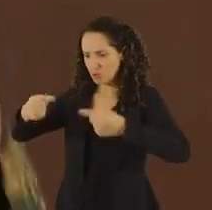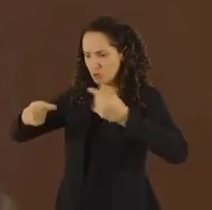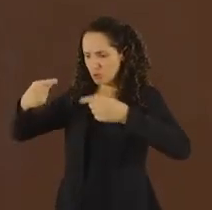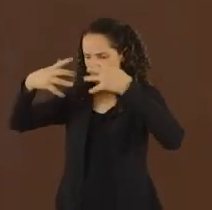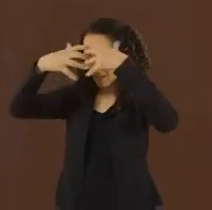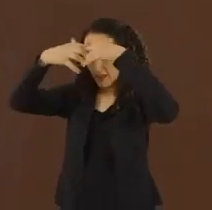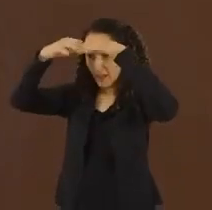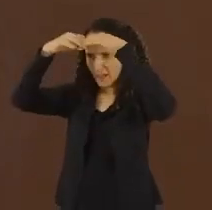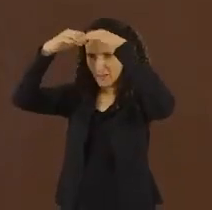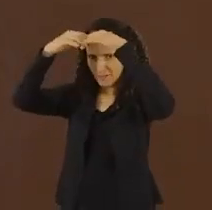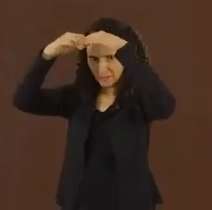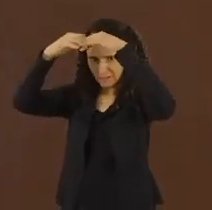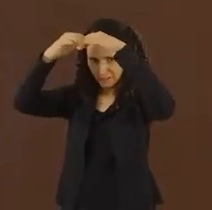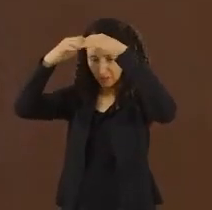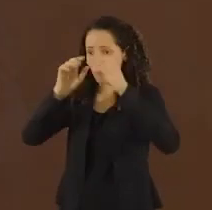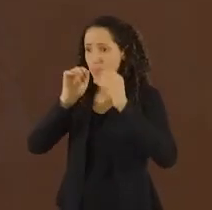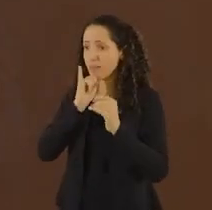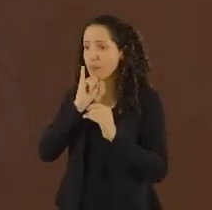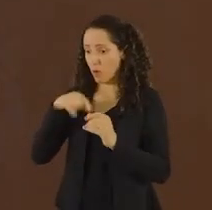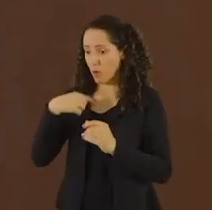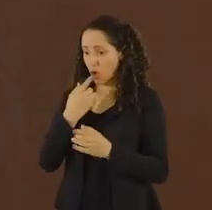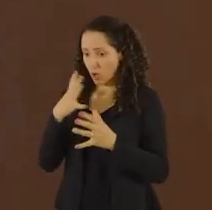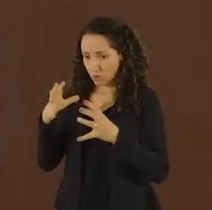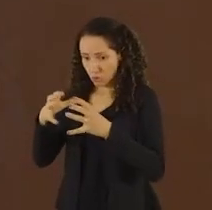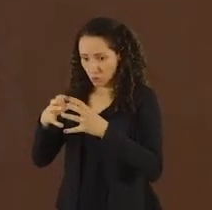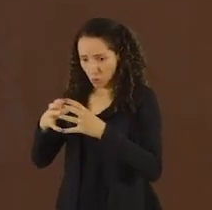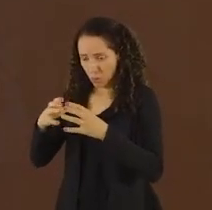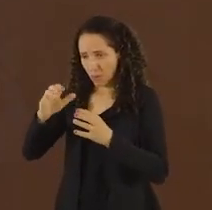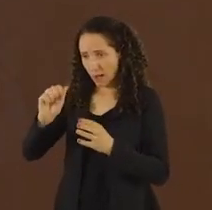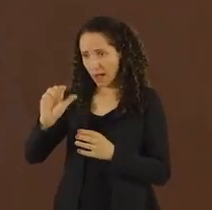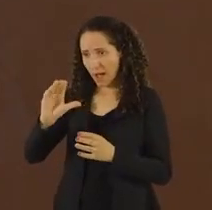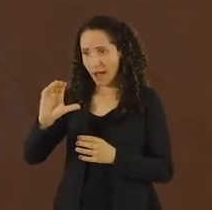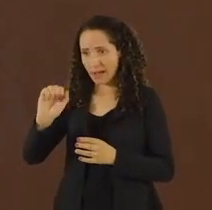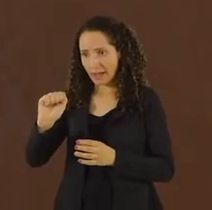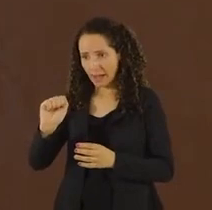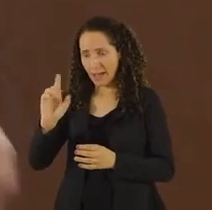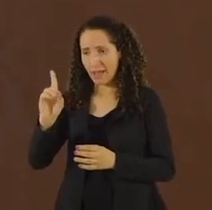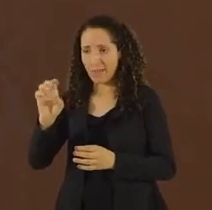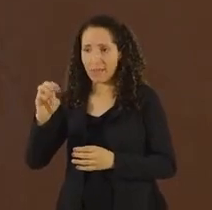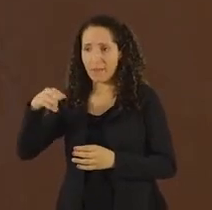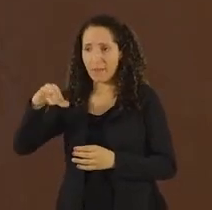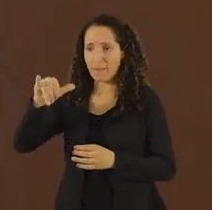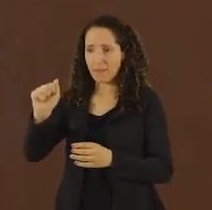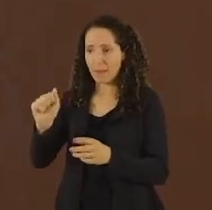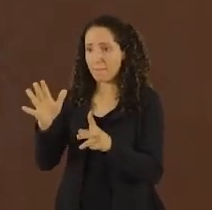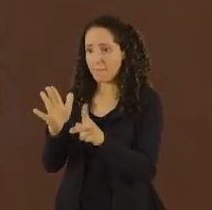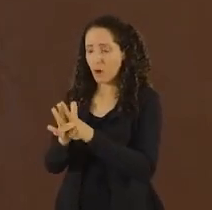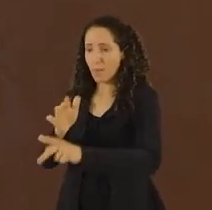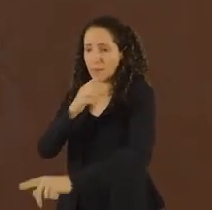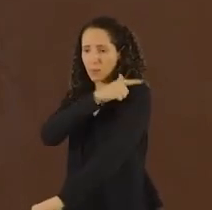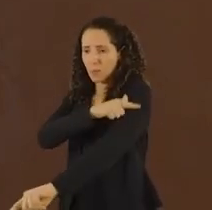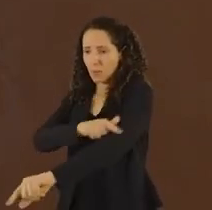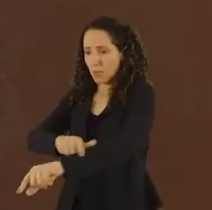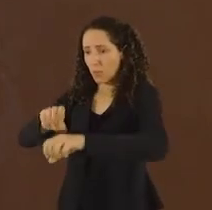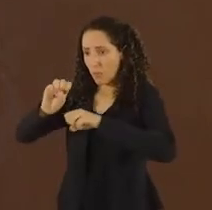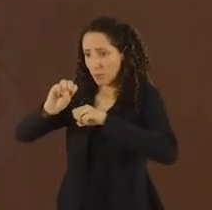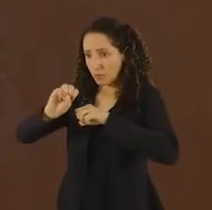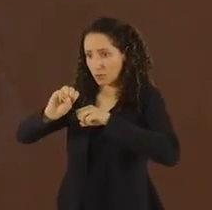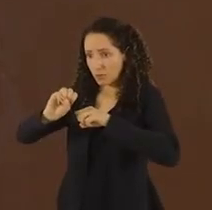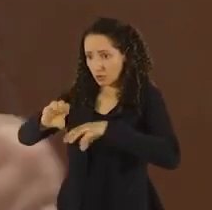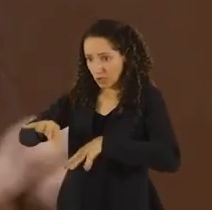reflexão no caso específico da nossa academia que é no campo da educação proporcionar uma reflexão